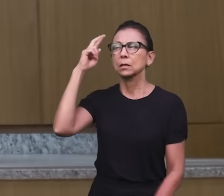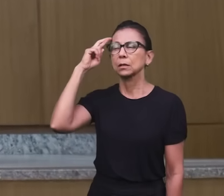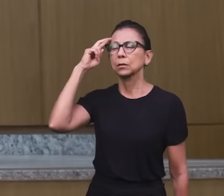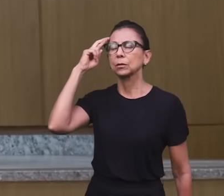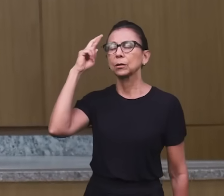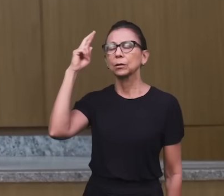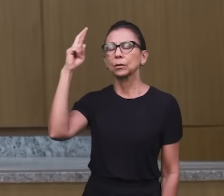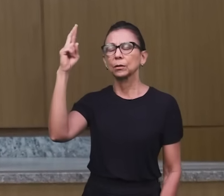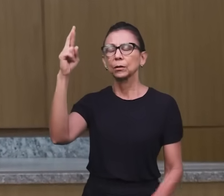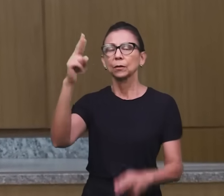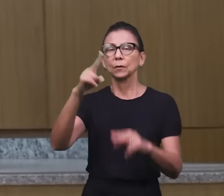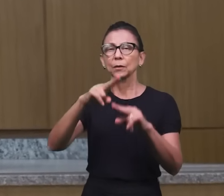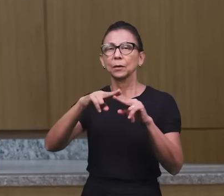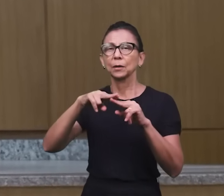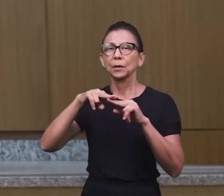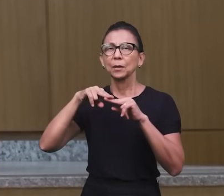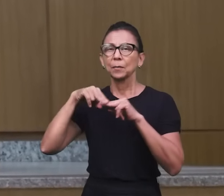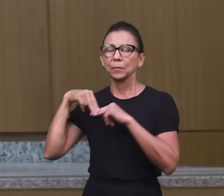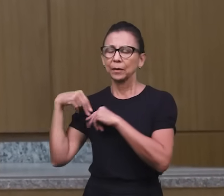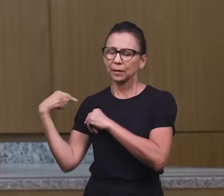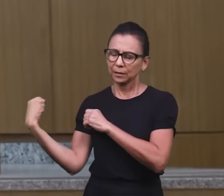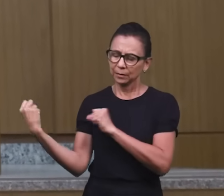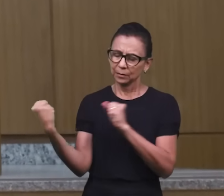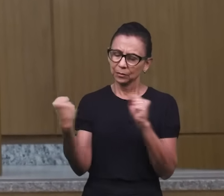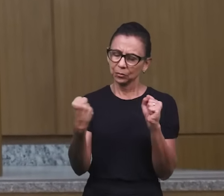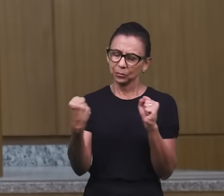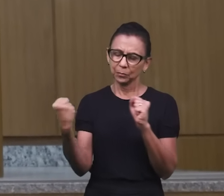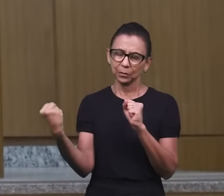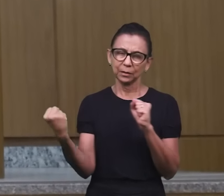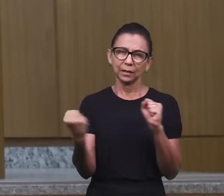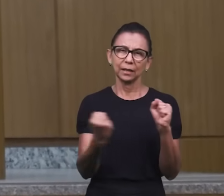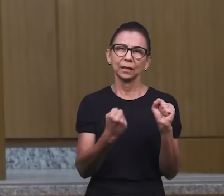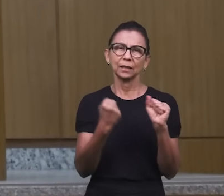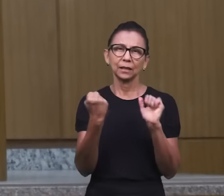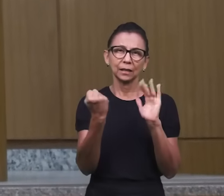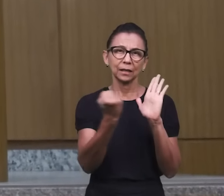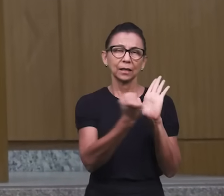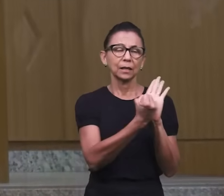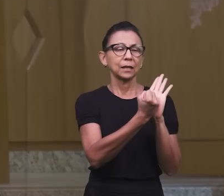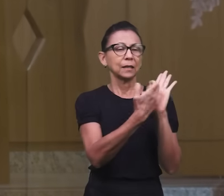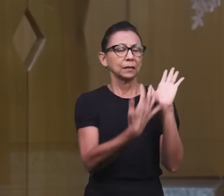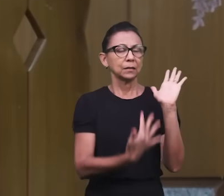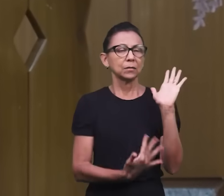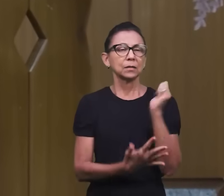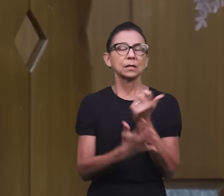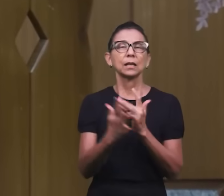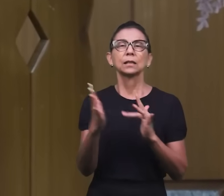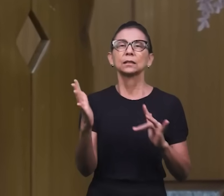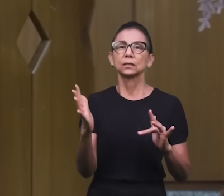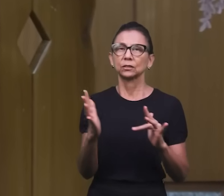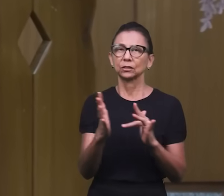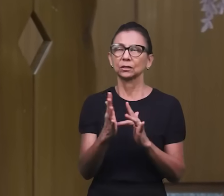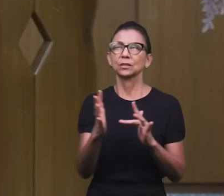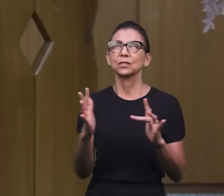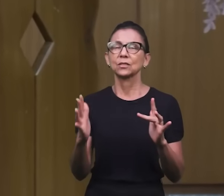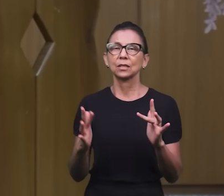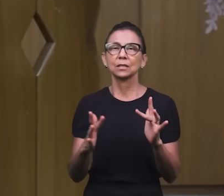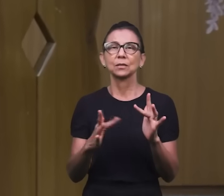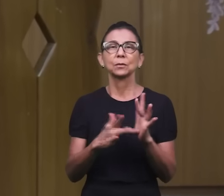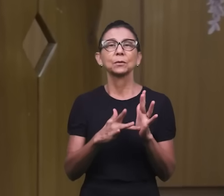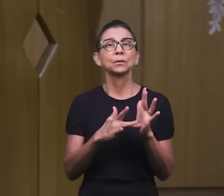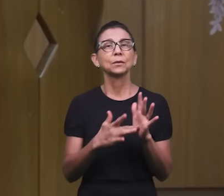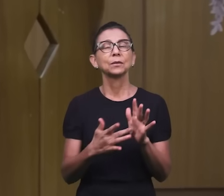Clamamos a Ti, Senhor, pelo poder que há no